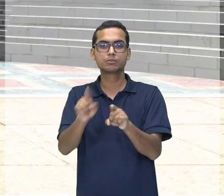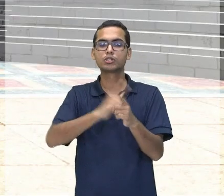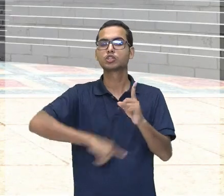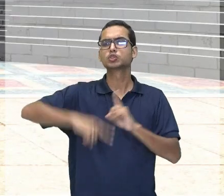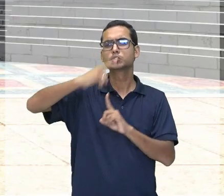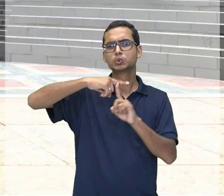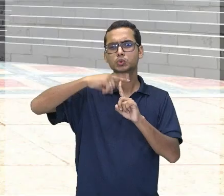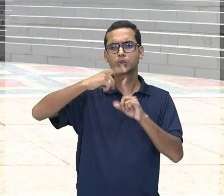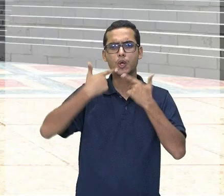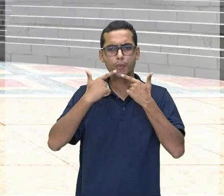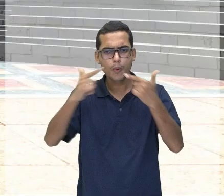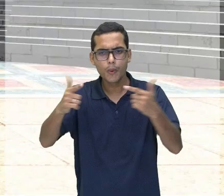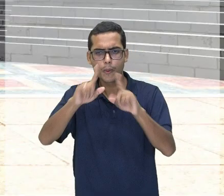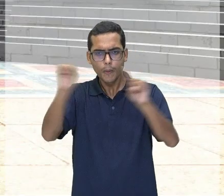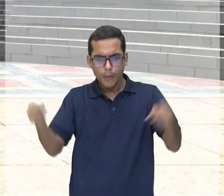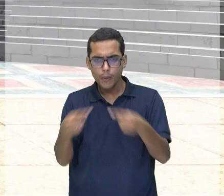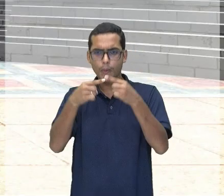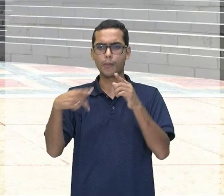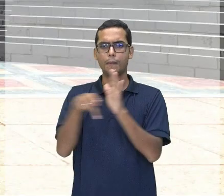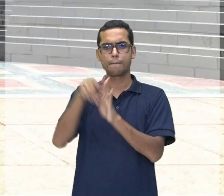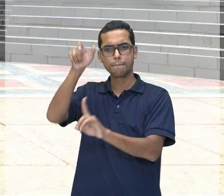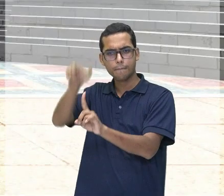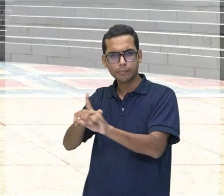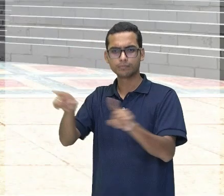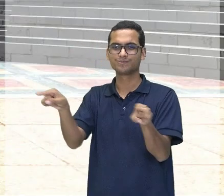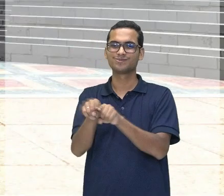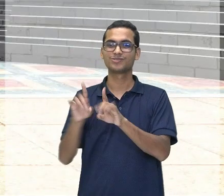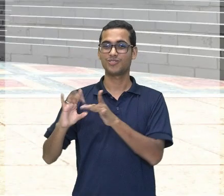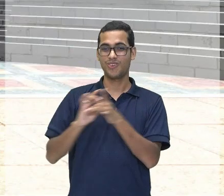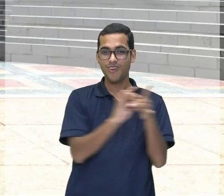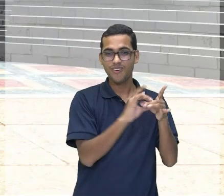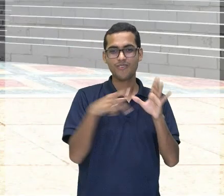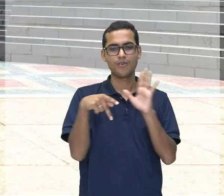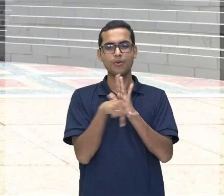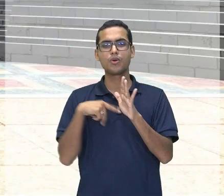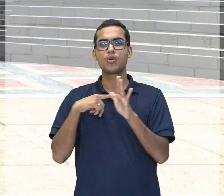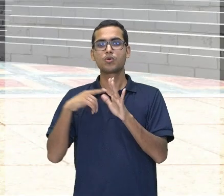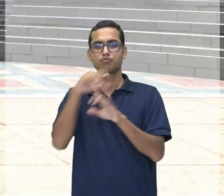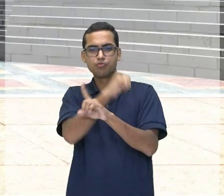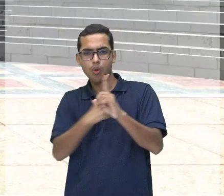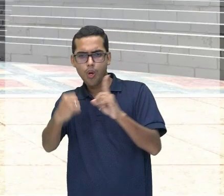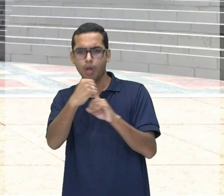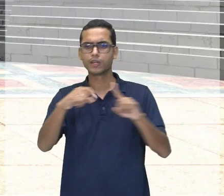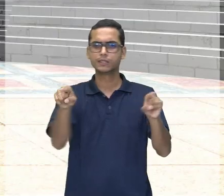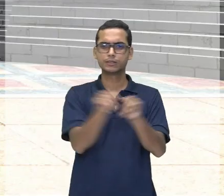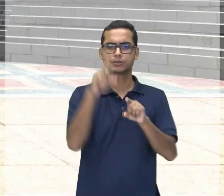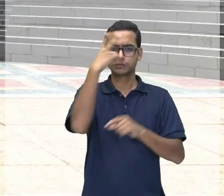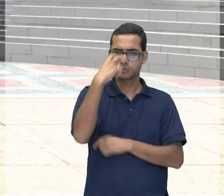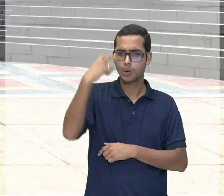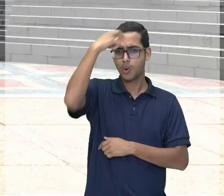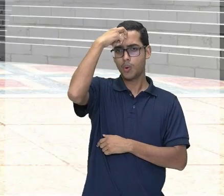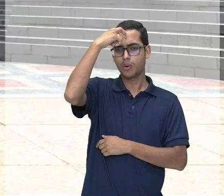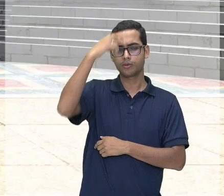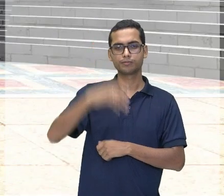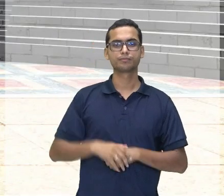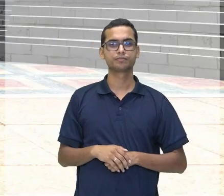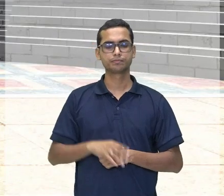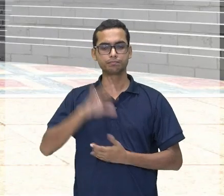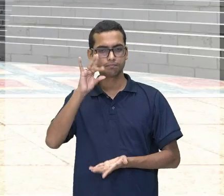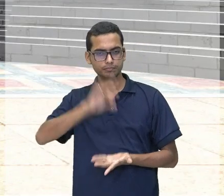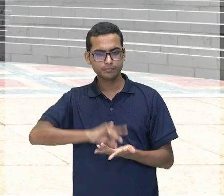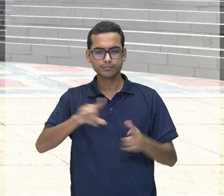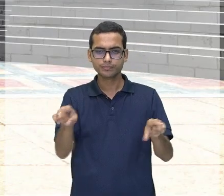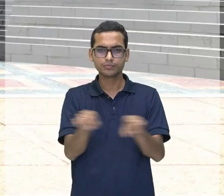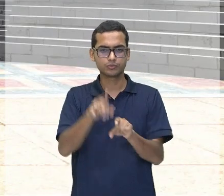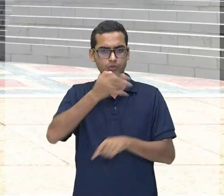que é apropriado ao personagem, né? E ao contexto, nível social e cultural. Então, a fala do personagem deve ser adequada a esse nível,